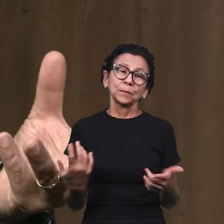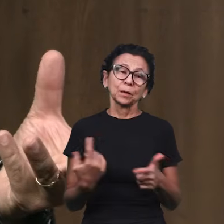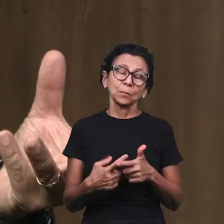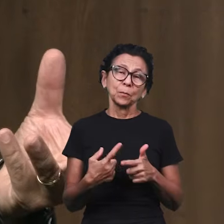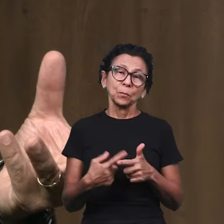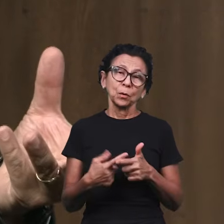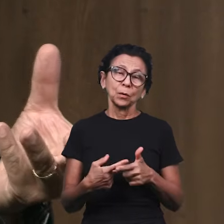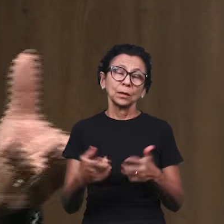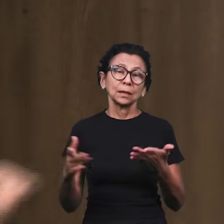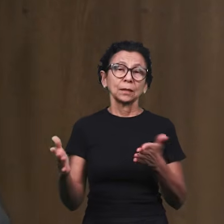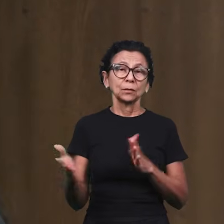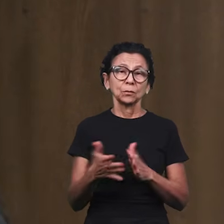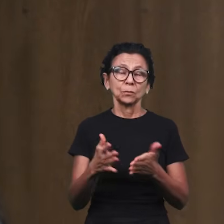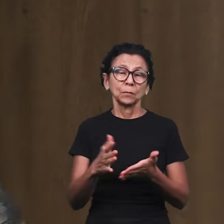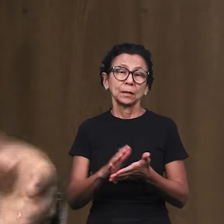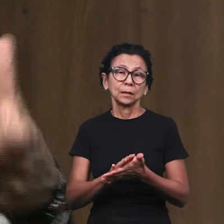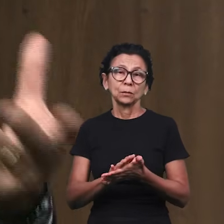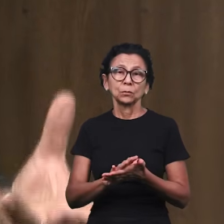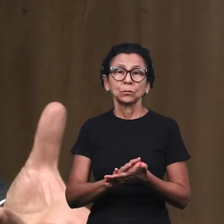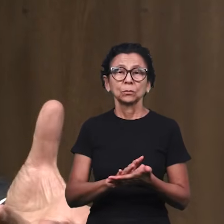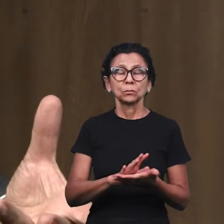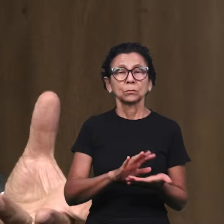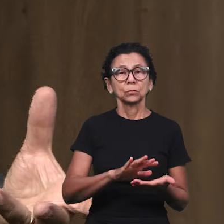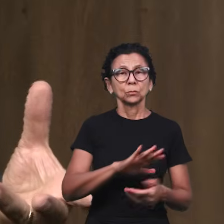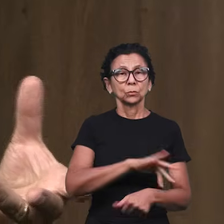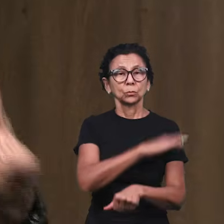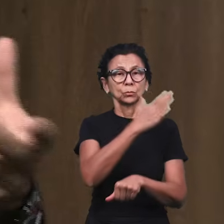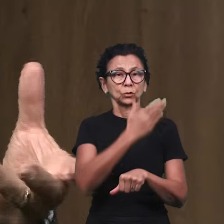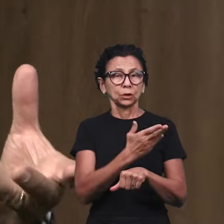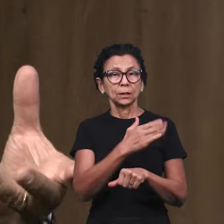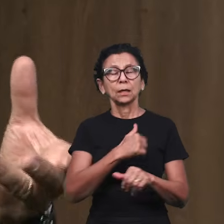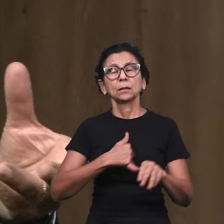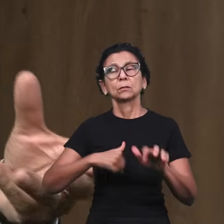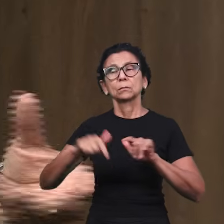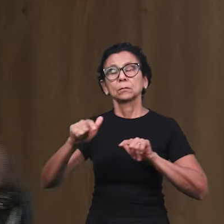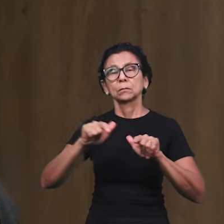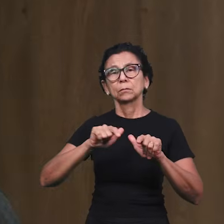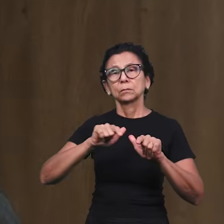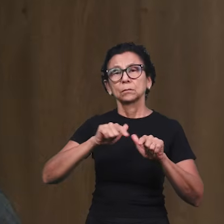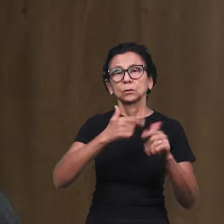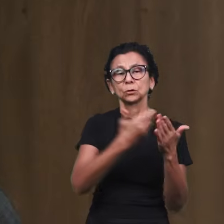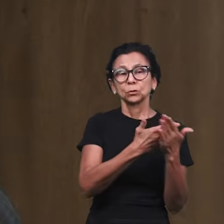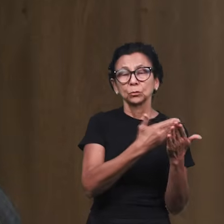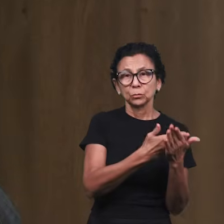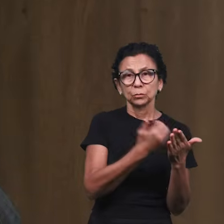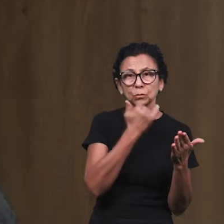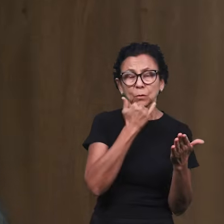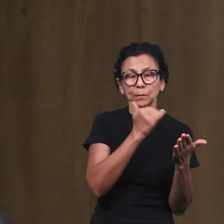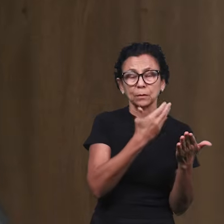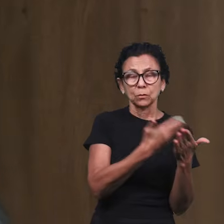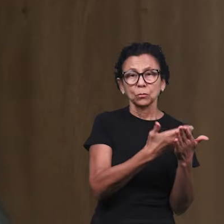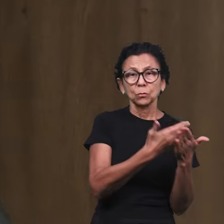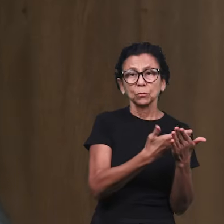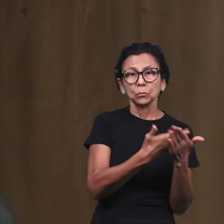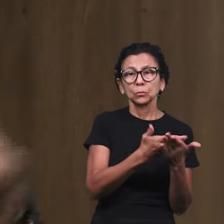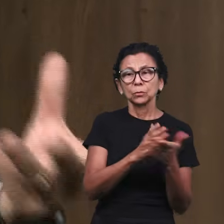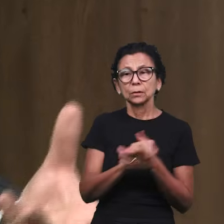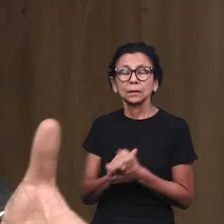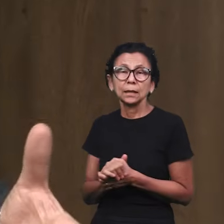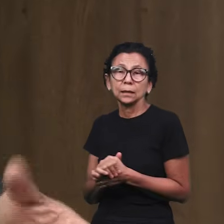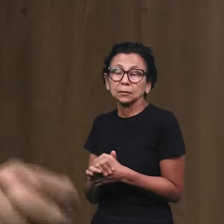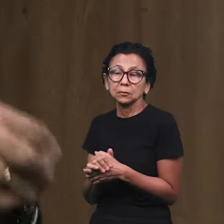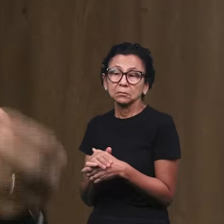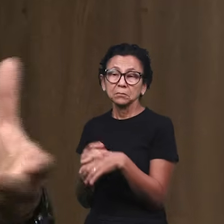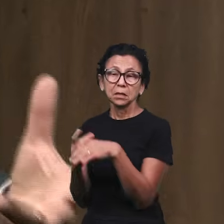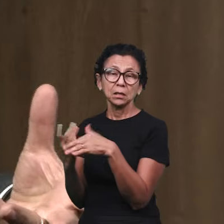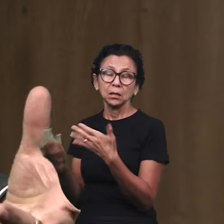processamento de dados, né? Então eu trabalhava à noite, diariamente, e estudava de dia, né? E isso me